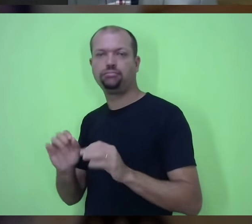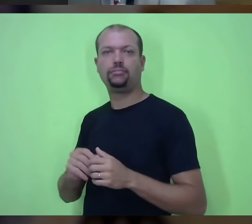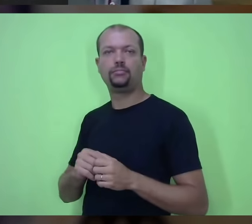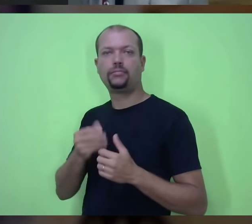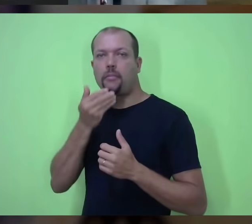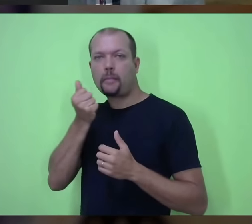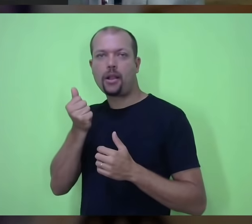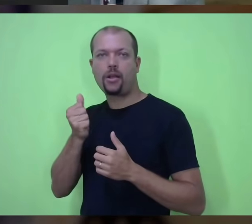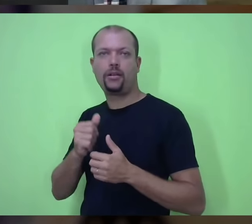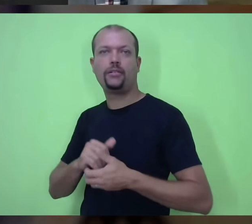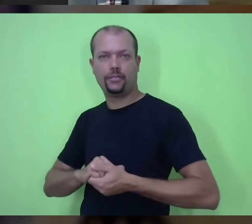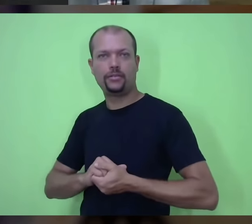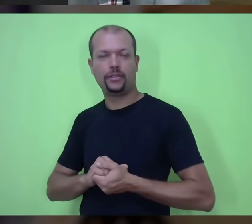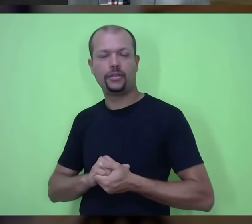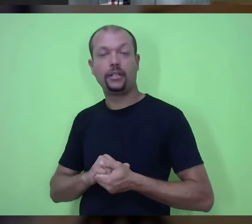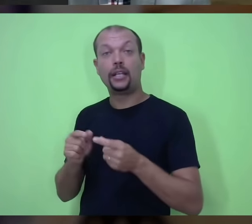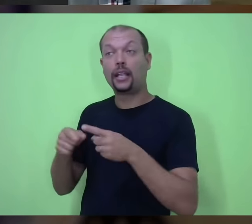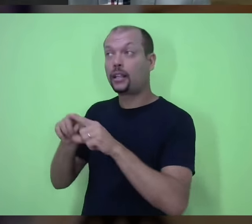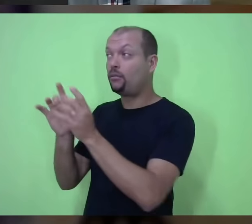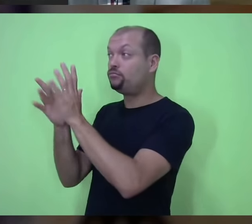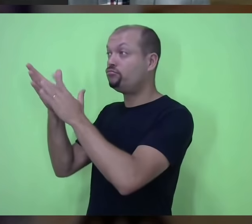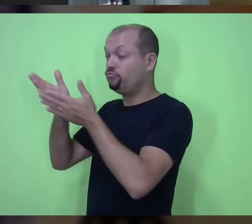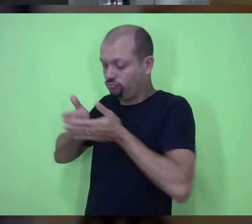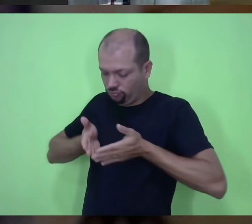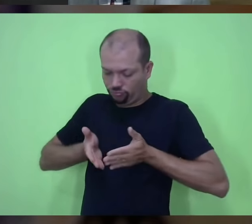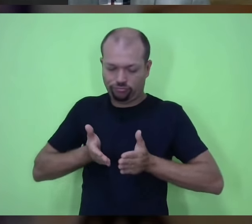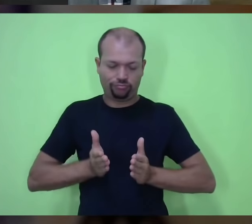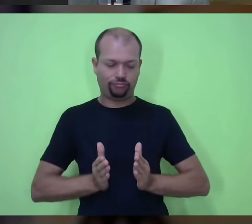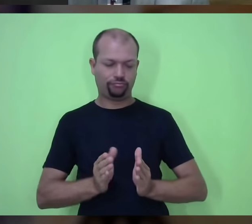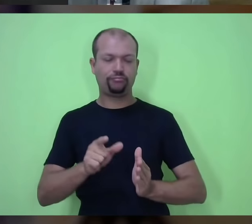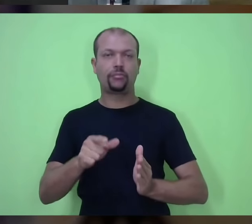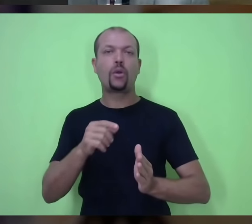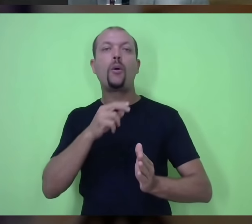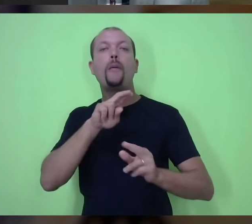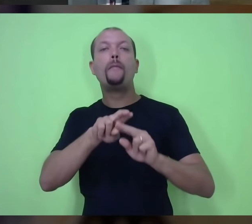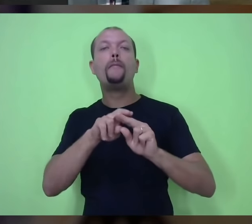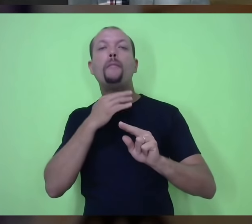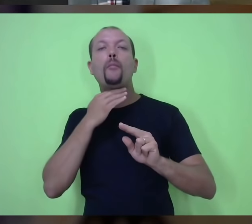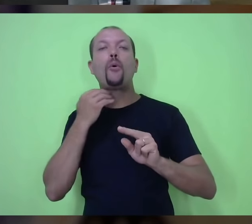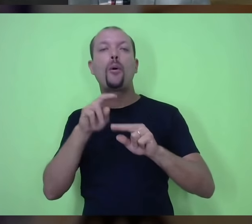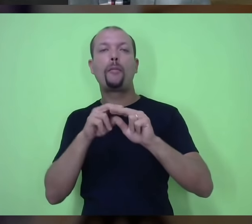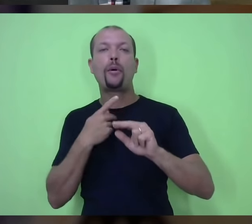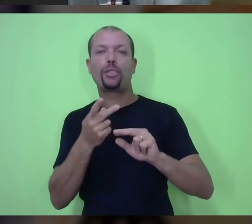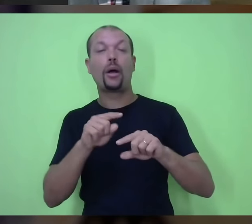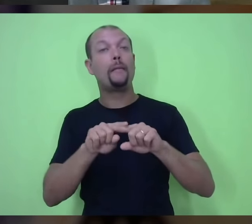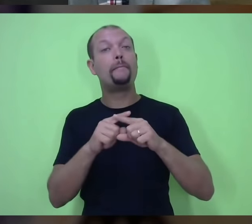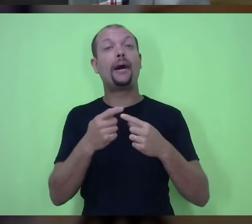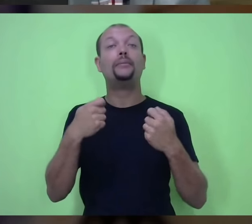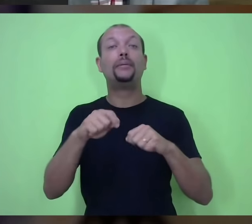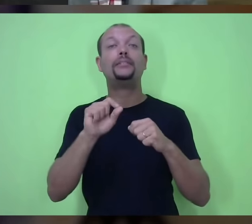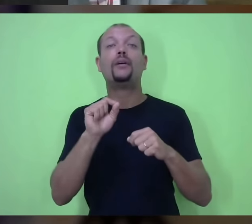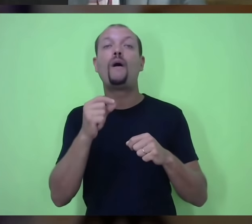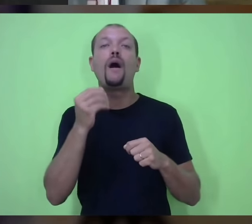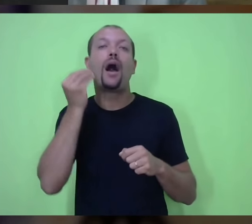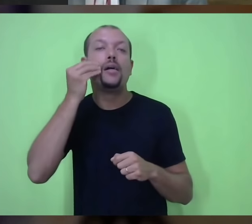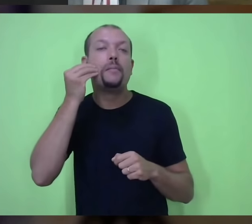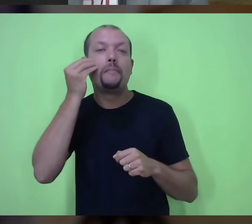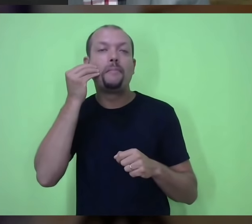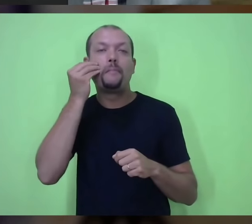completar, aperfeiçoar. Então, Cristo, ao encarnar, não só ele veio para morrer por nós, mas também ele precisava de ter